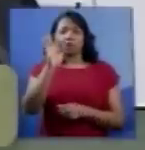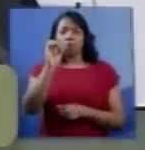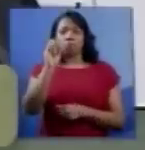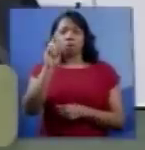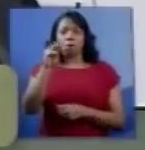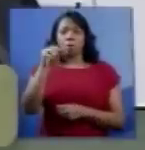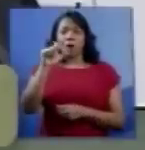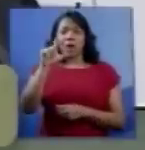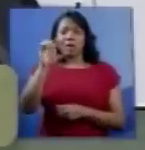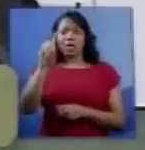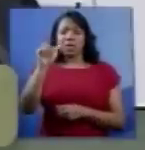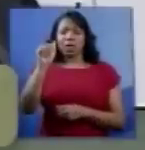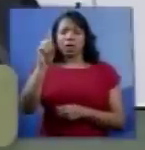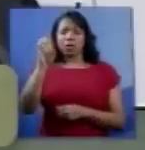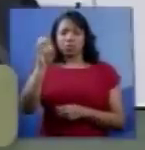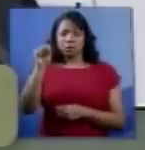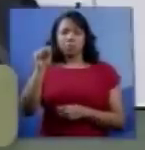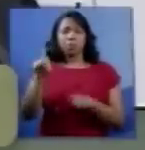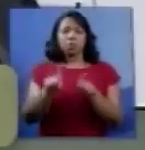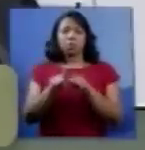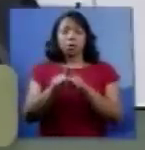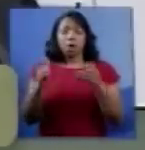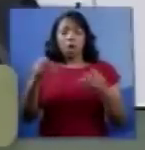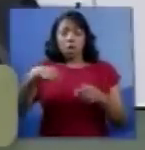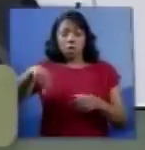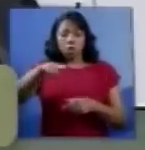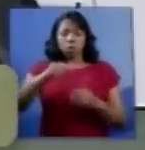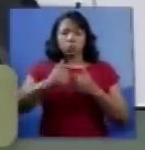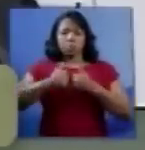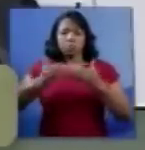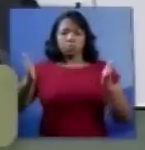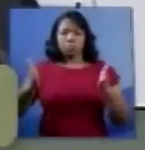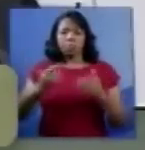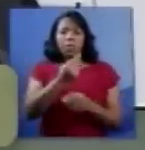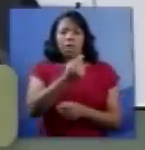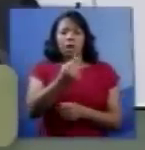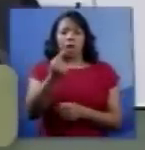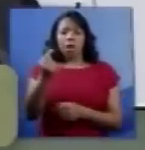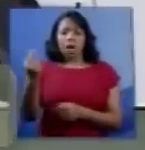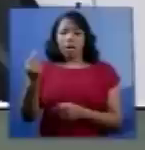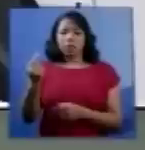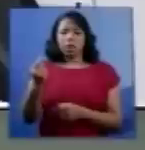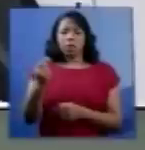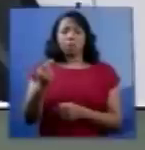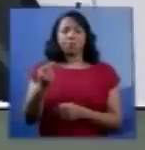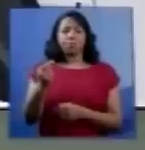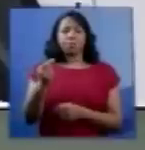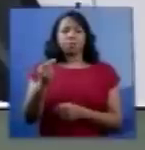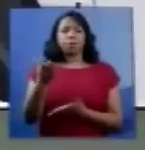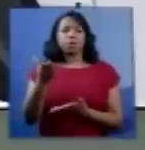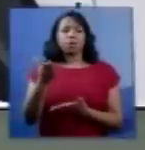formalidades nós iremos após cada audição